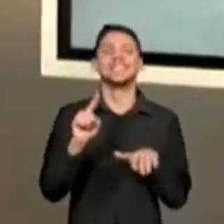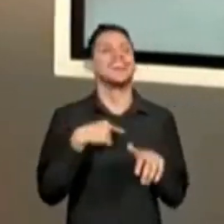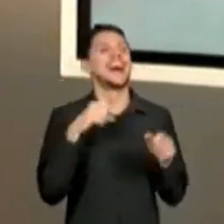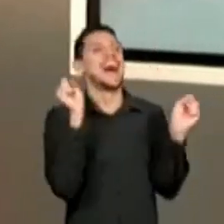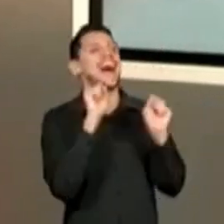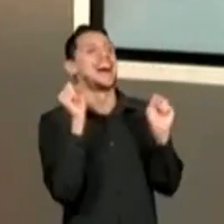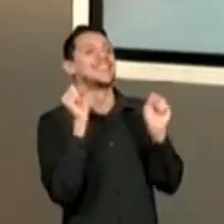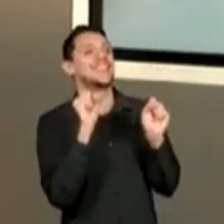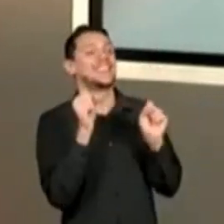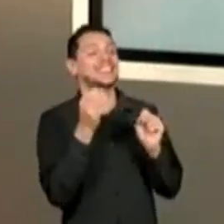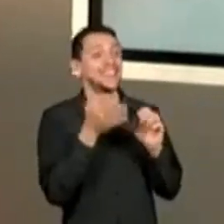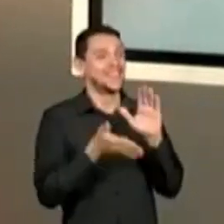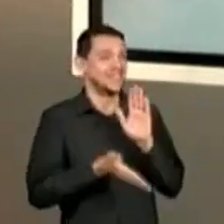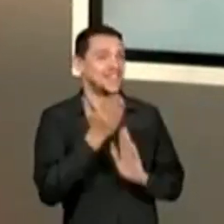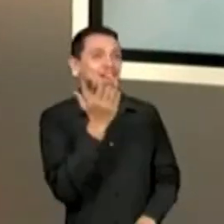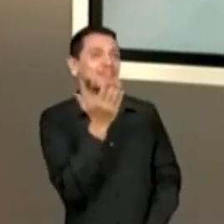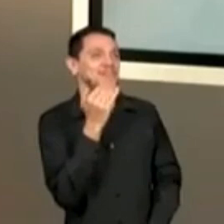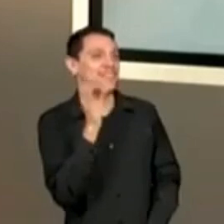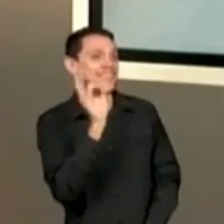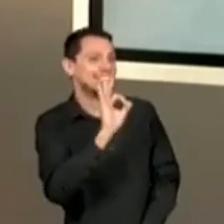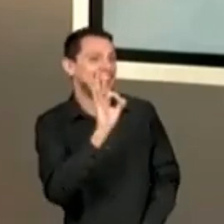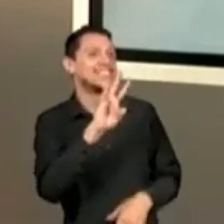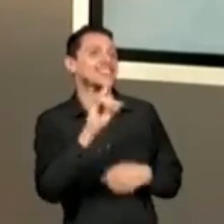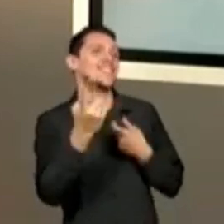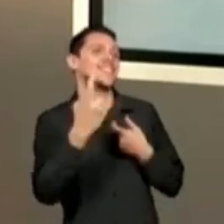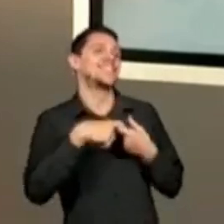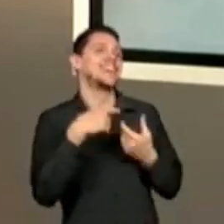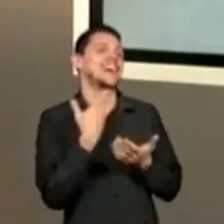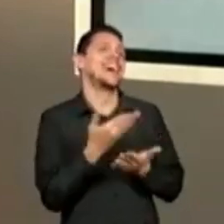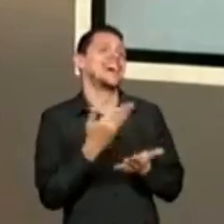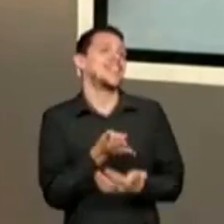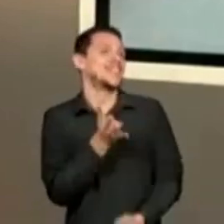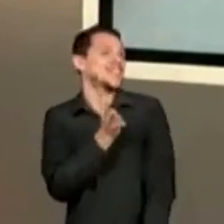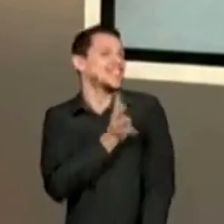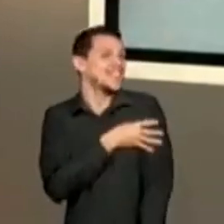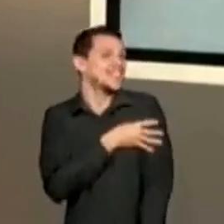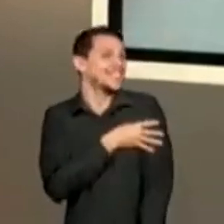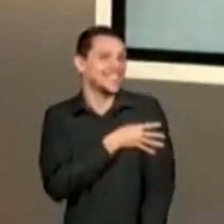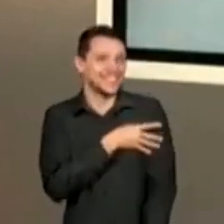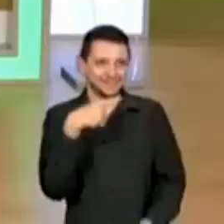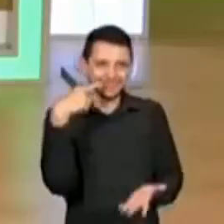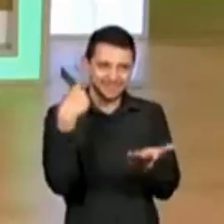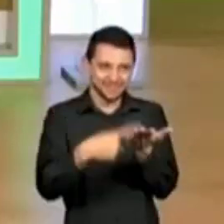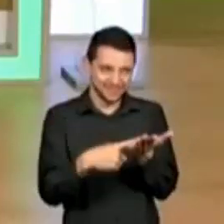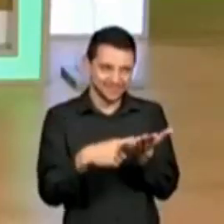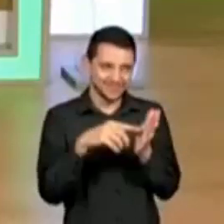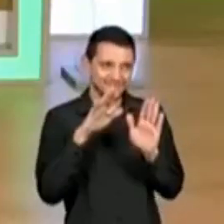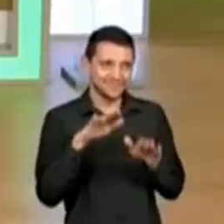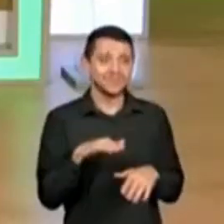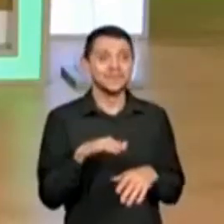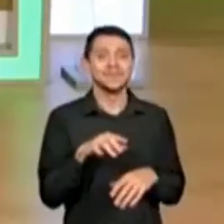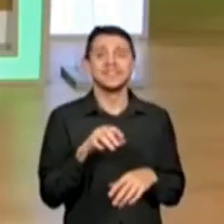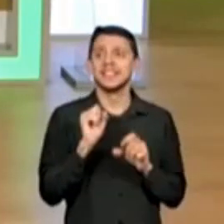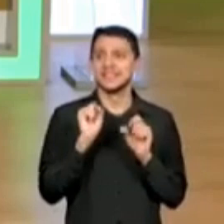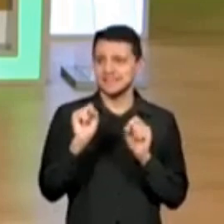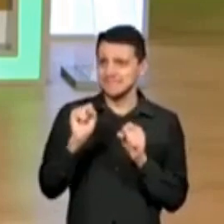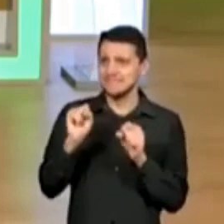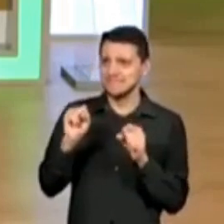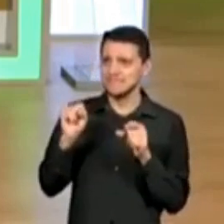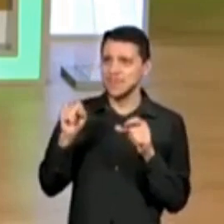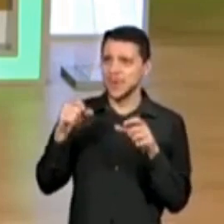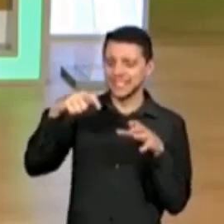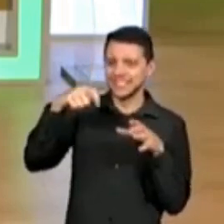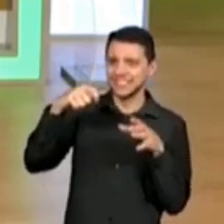vai almoçar hoje e vai voltar para o quarto ano. Faremos assim hoje, combinado? Você não pode trazer uma marmitinha pra almoçar aqui, pelo